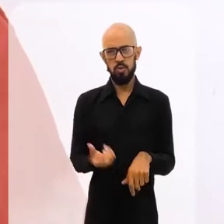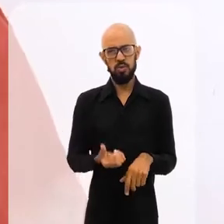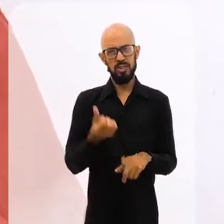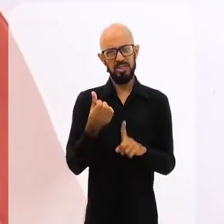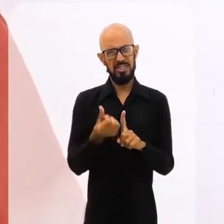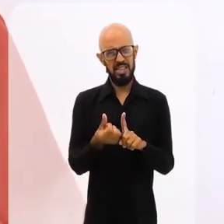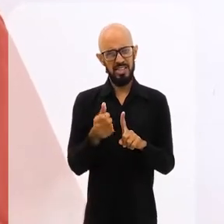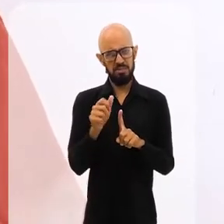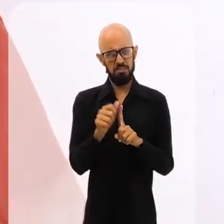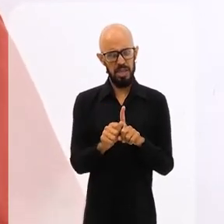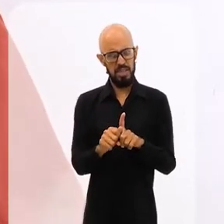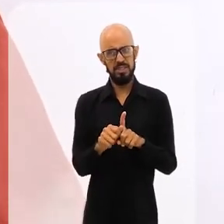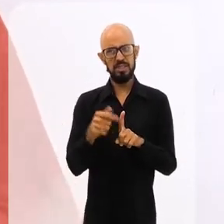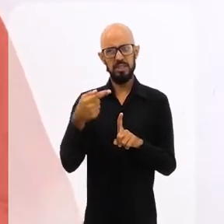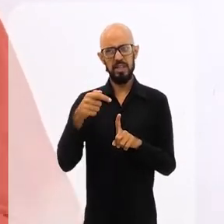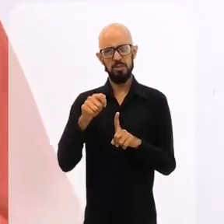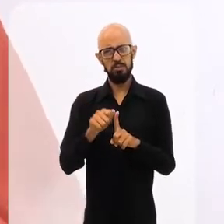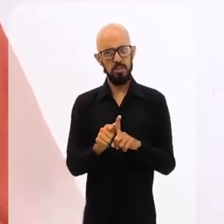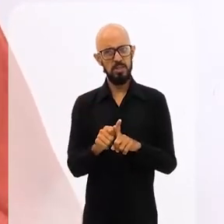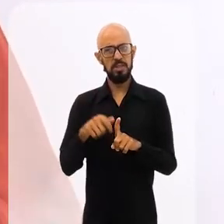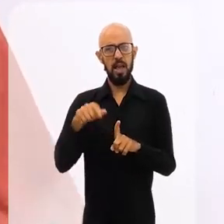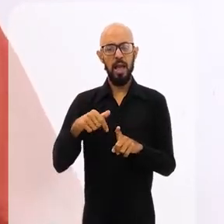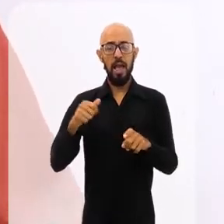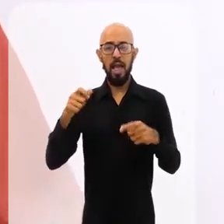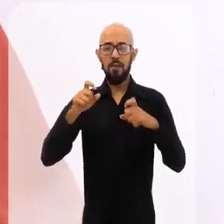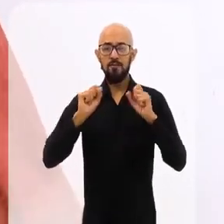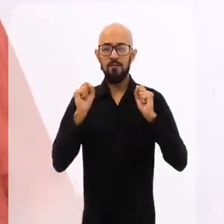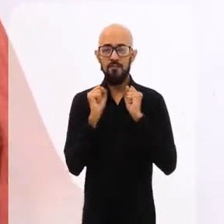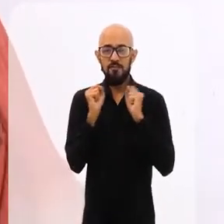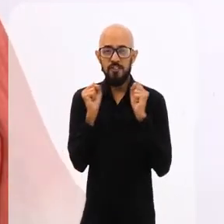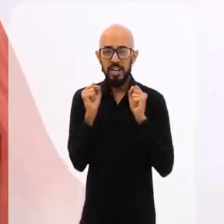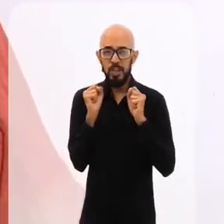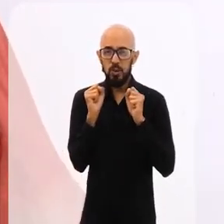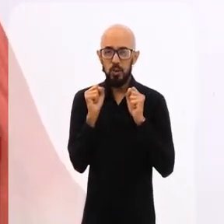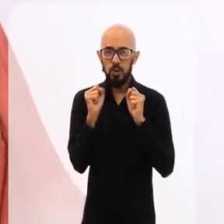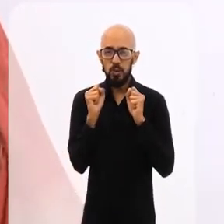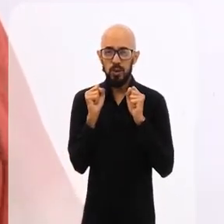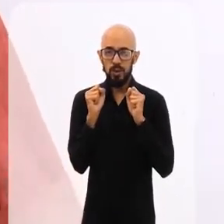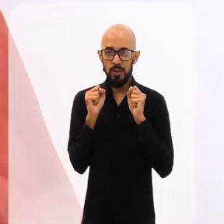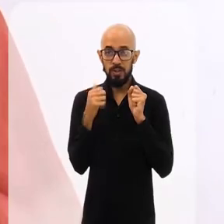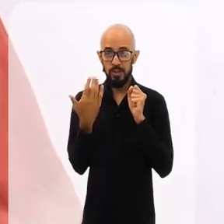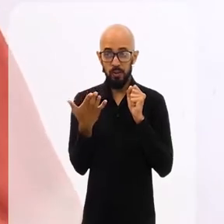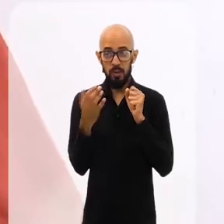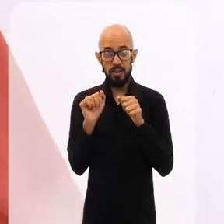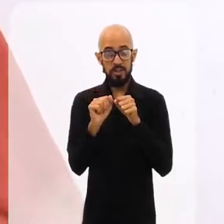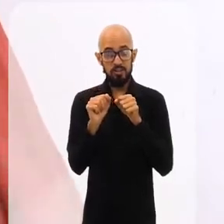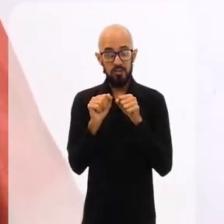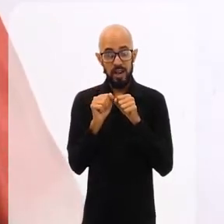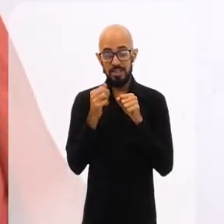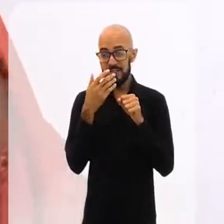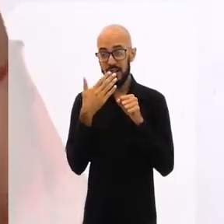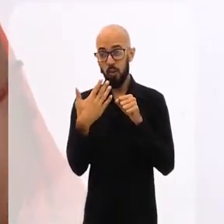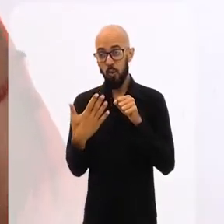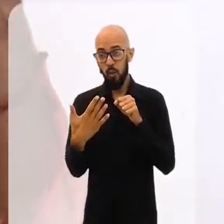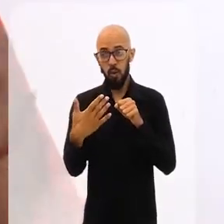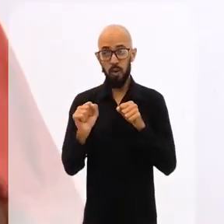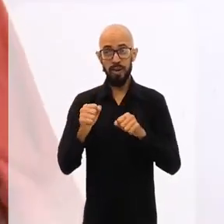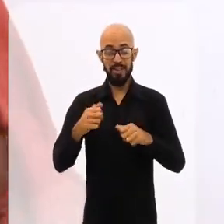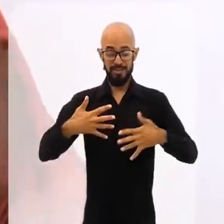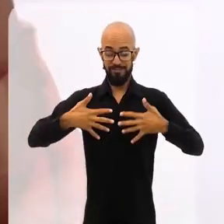durante 6, 7 meses no ano é só frio, é só neve. Então eles precisavam estimular a mente. Então esse colorido, ele